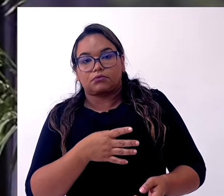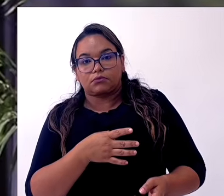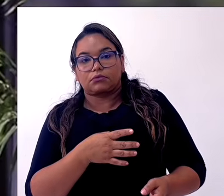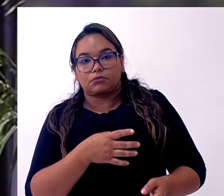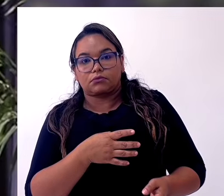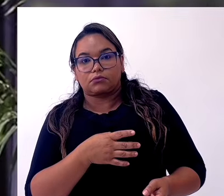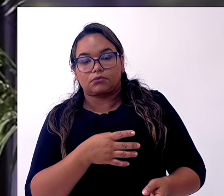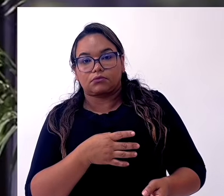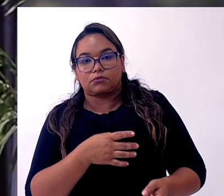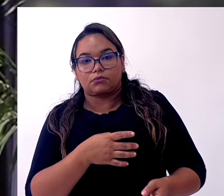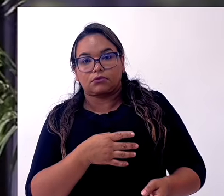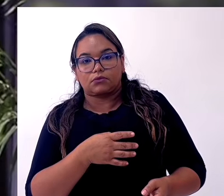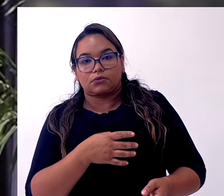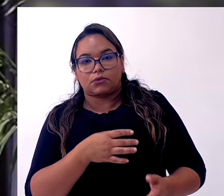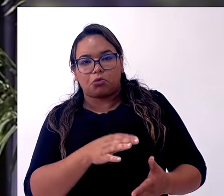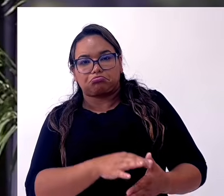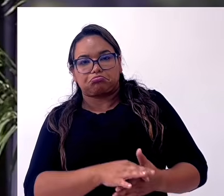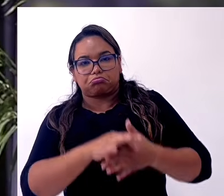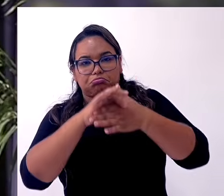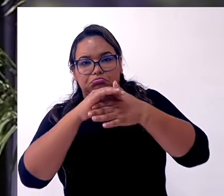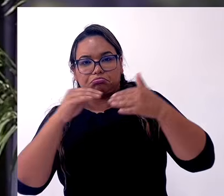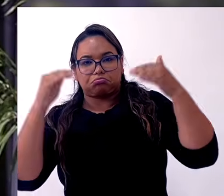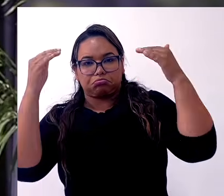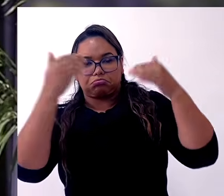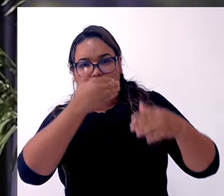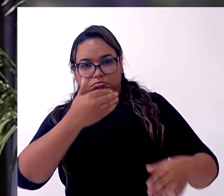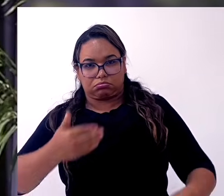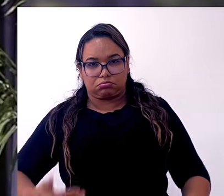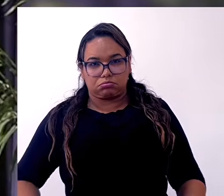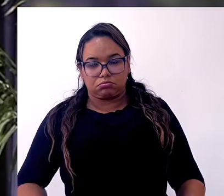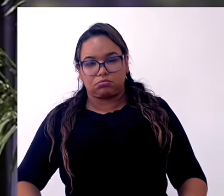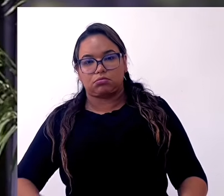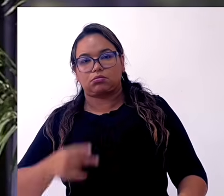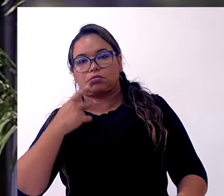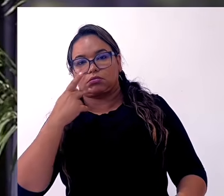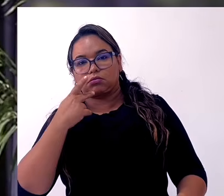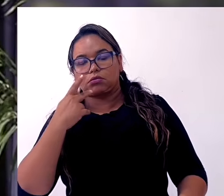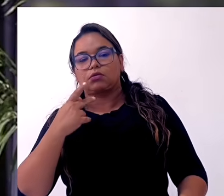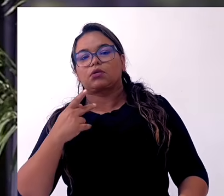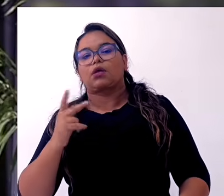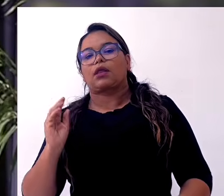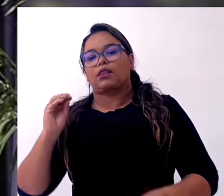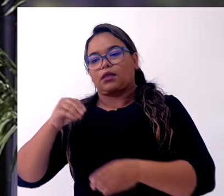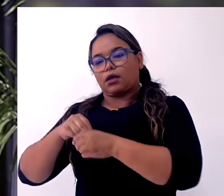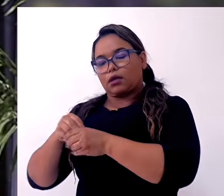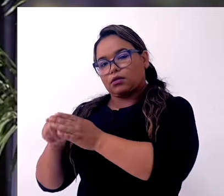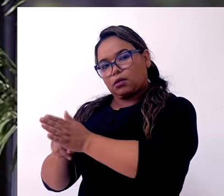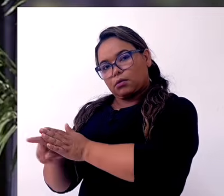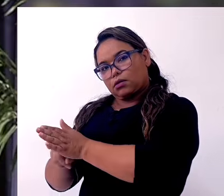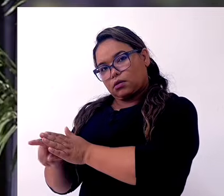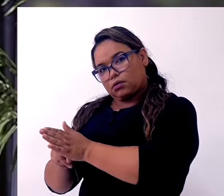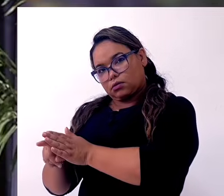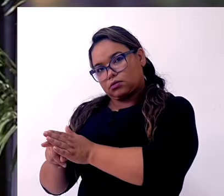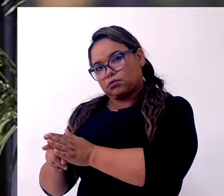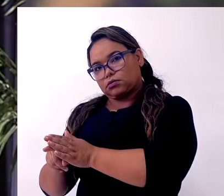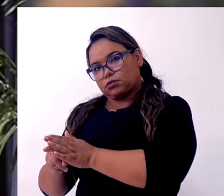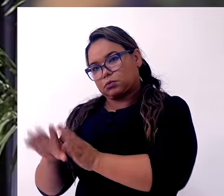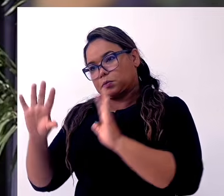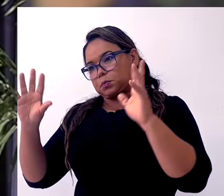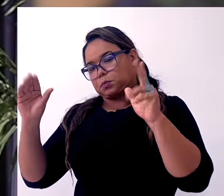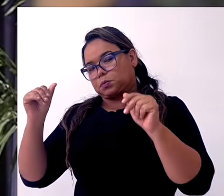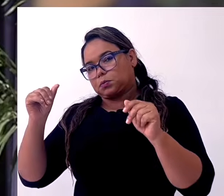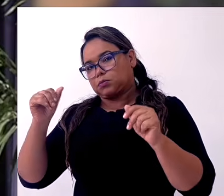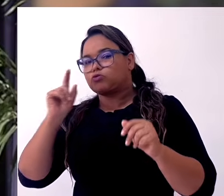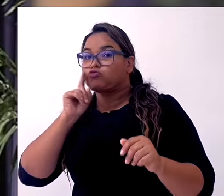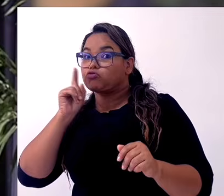como é possível que todas as evidências circunstanciais apontem para o fato de que não havia ninguém naqueles aviões? Ninguém.